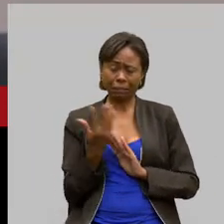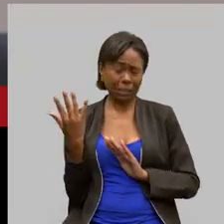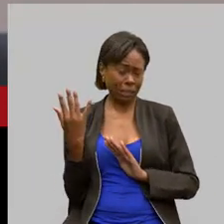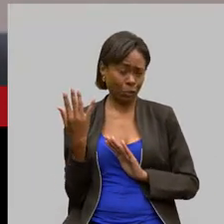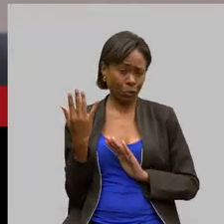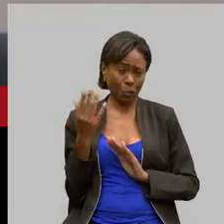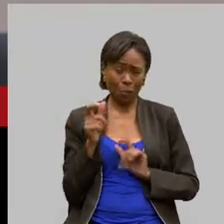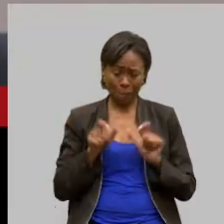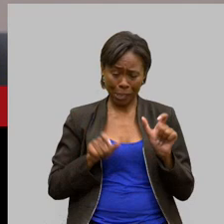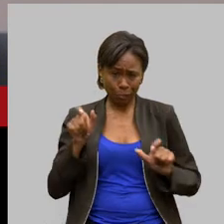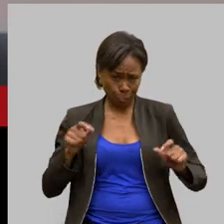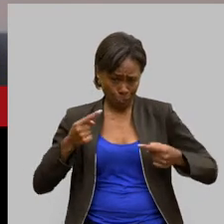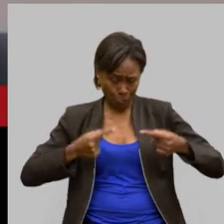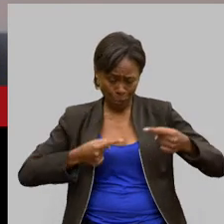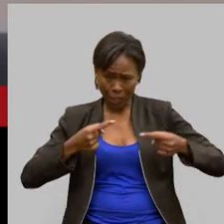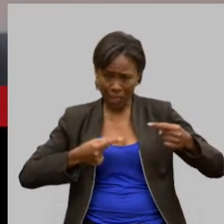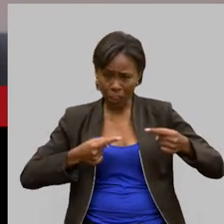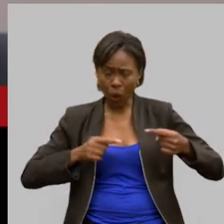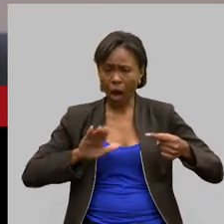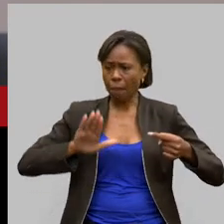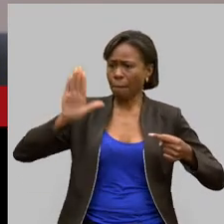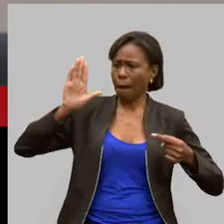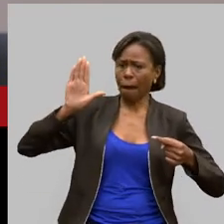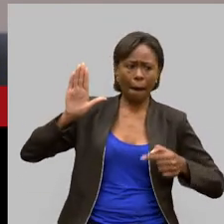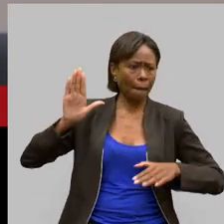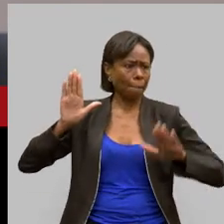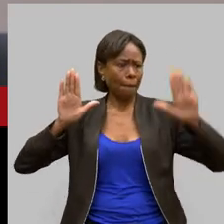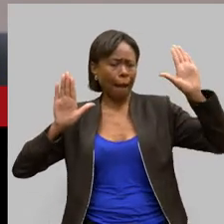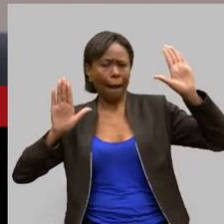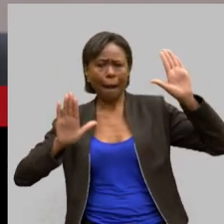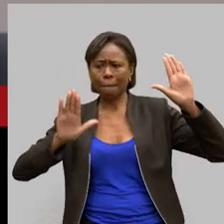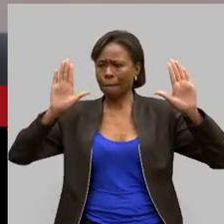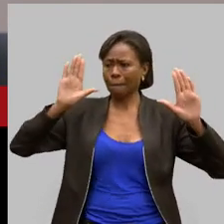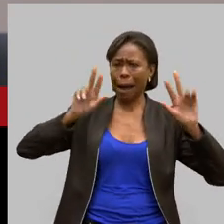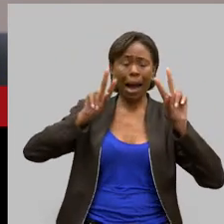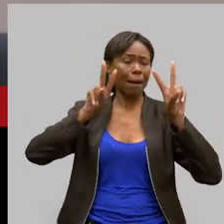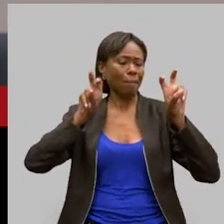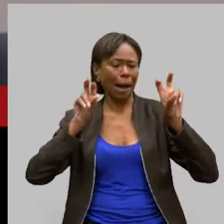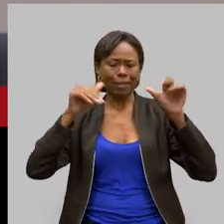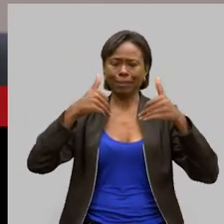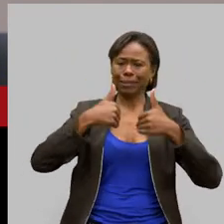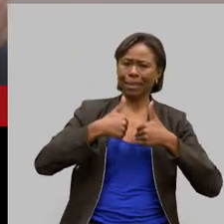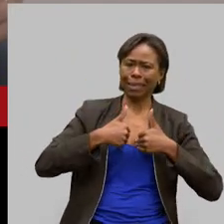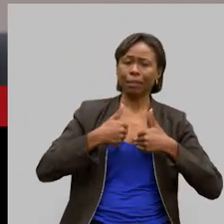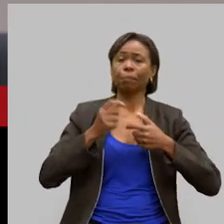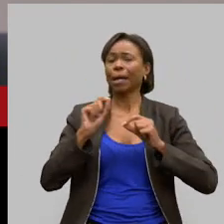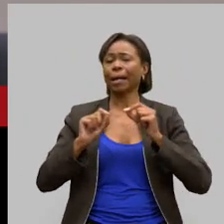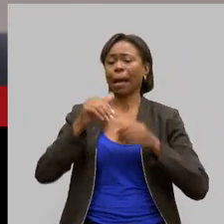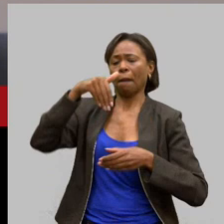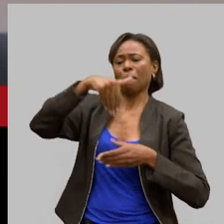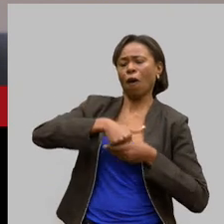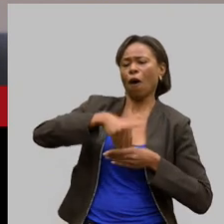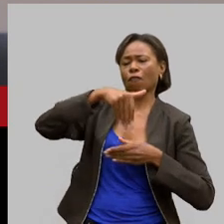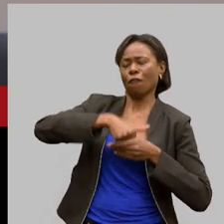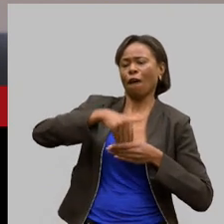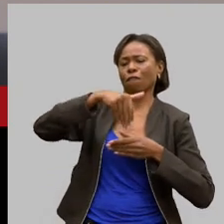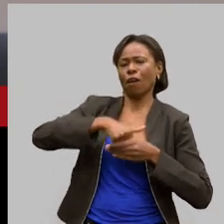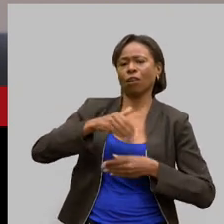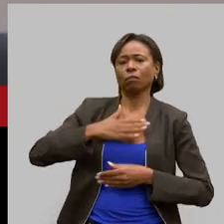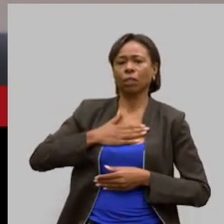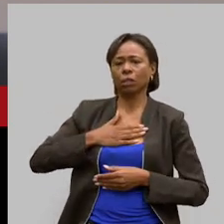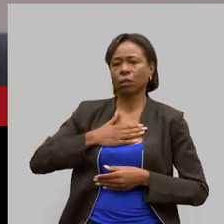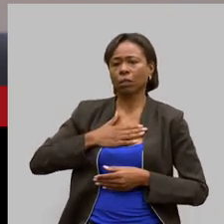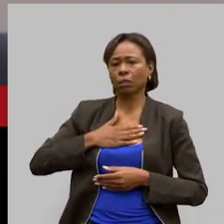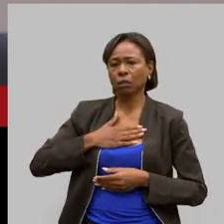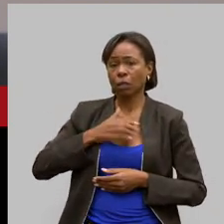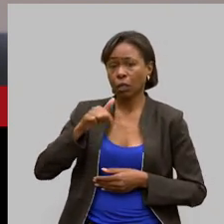usam a causa para ter voto estamos aqui às quase 4 a 5 horas quant os políticos passou aqui